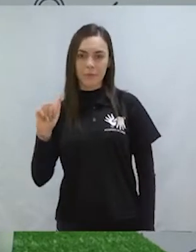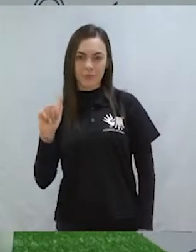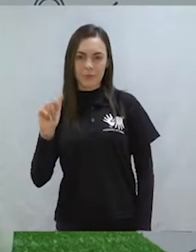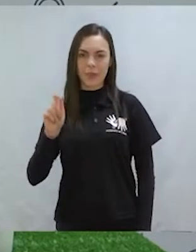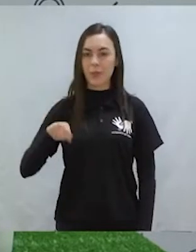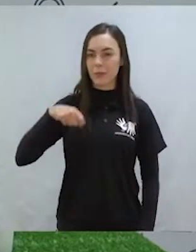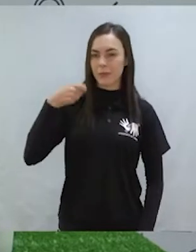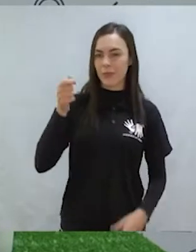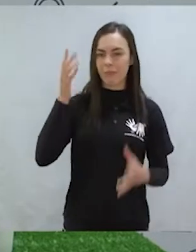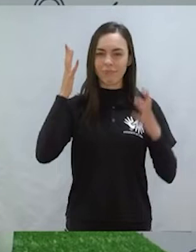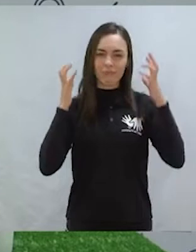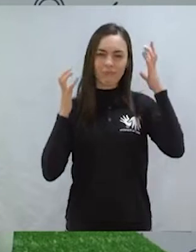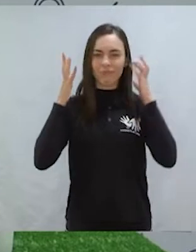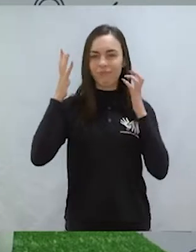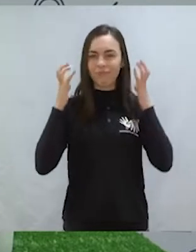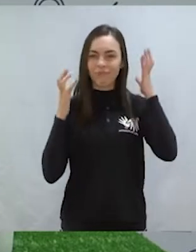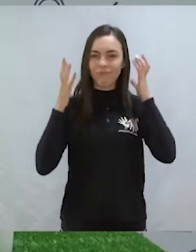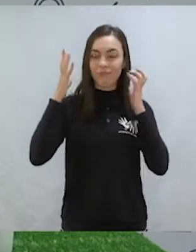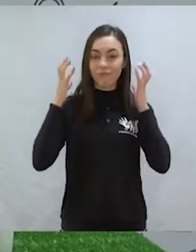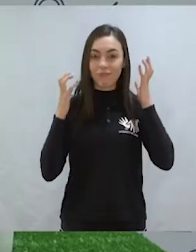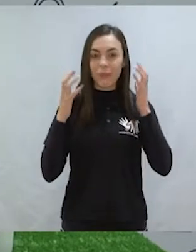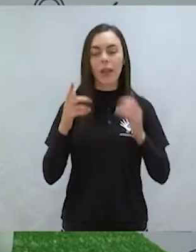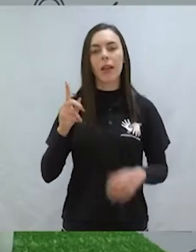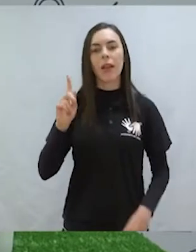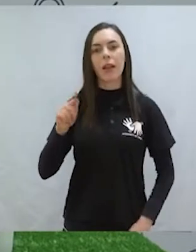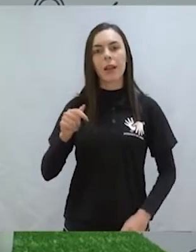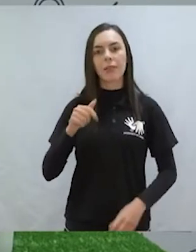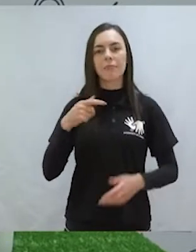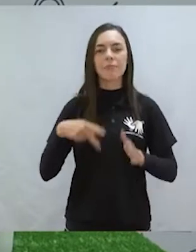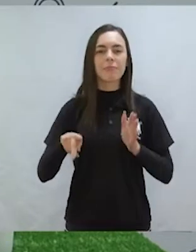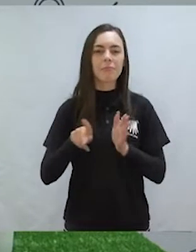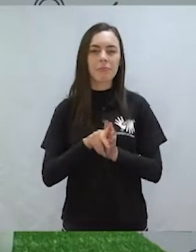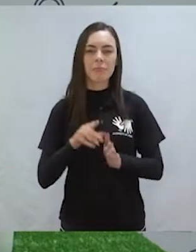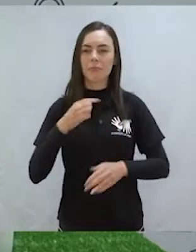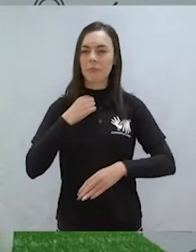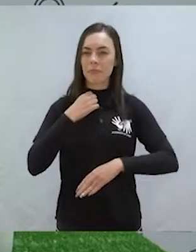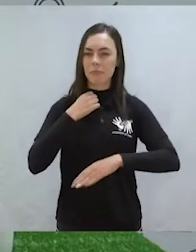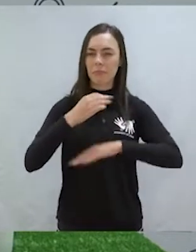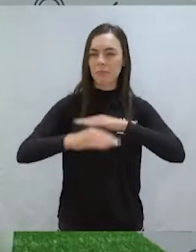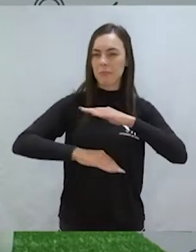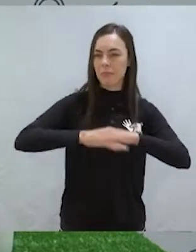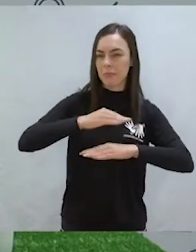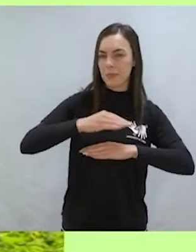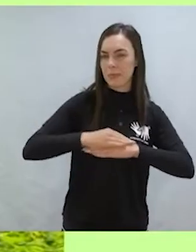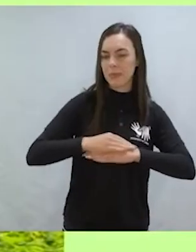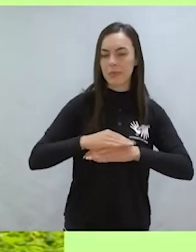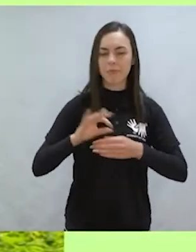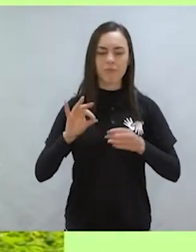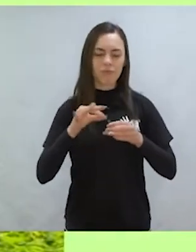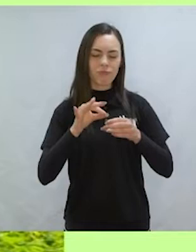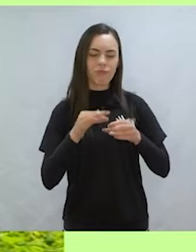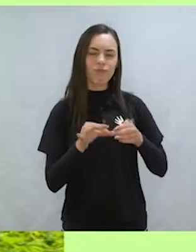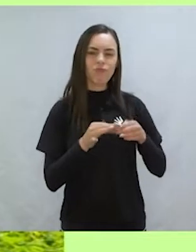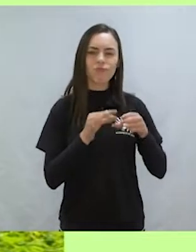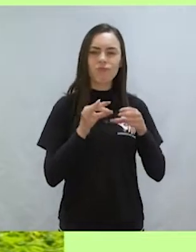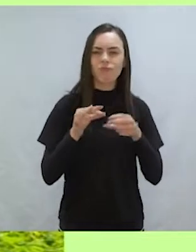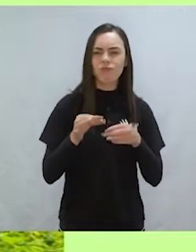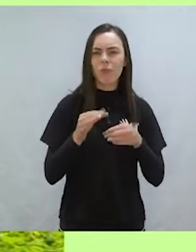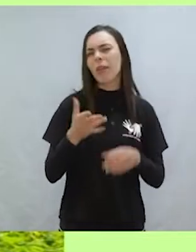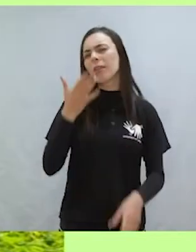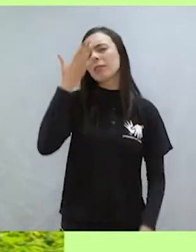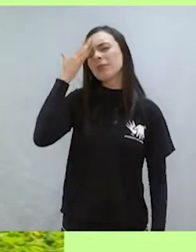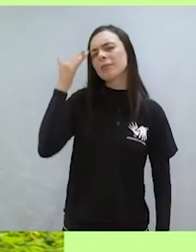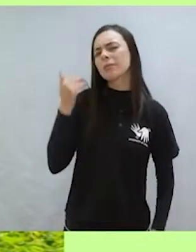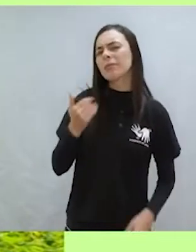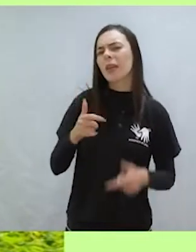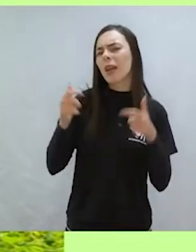Emília. Ah, olha só, essa boneca é uma boneca de pano. E sabe aonde